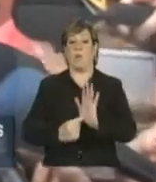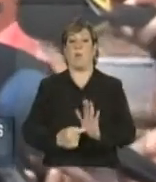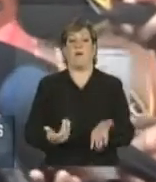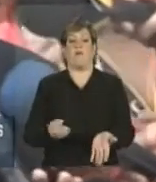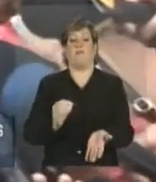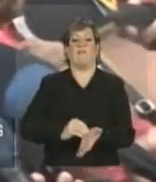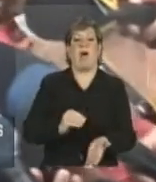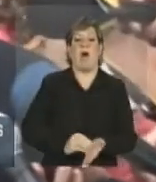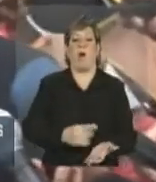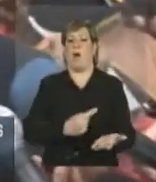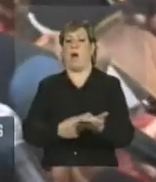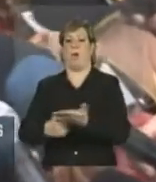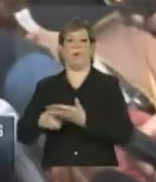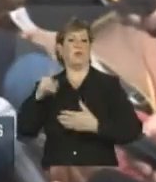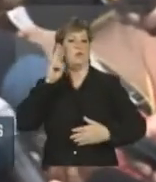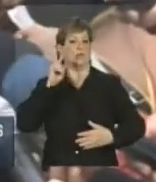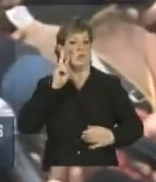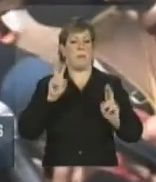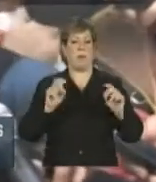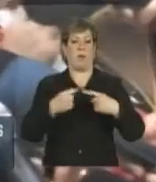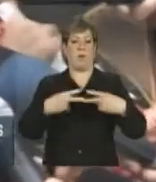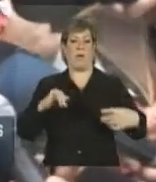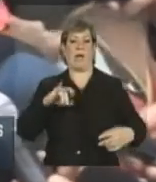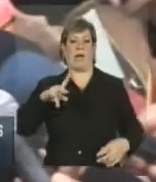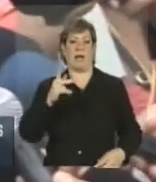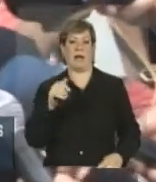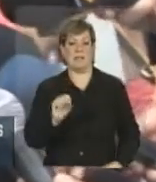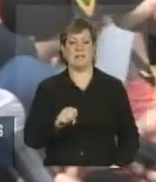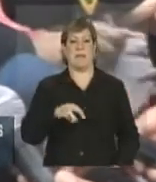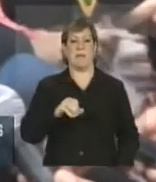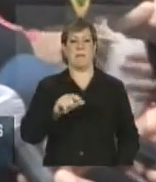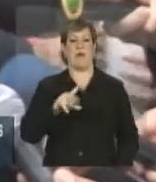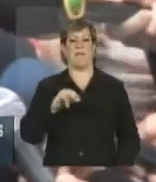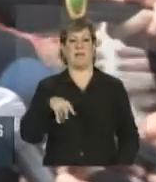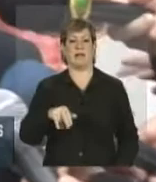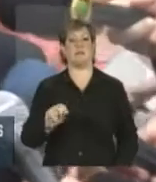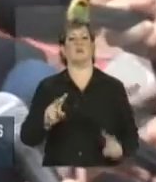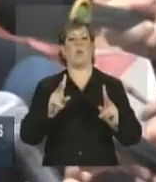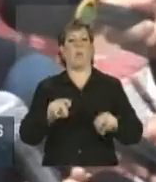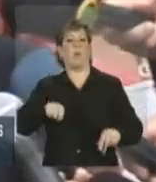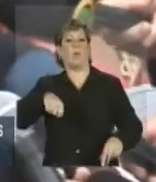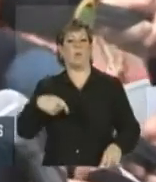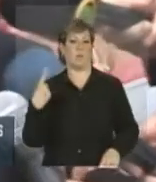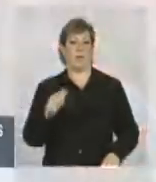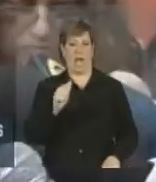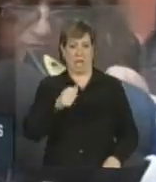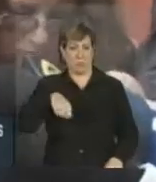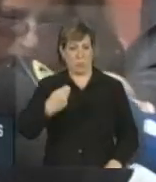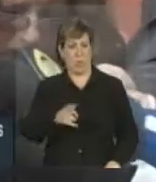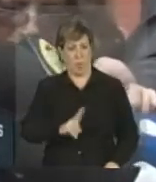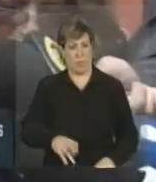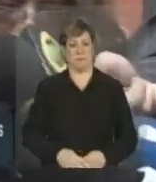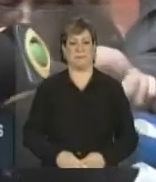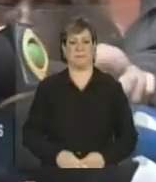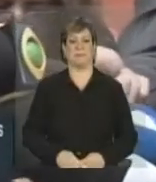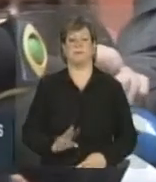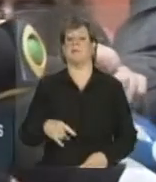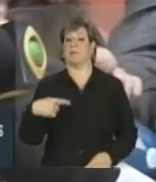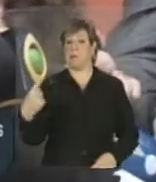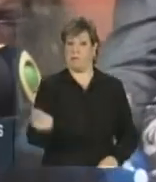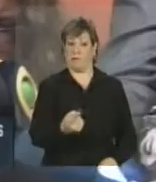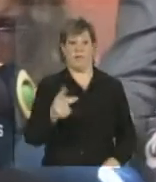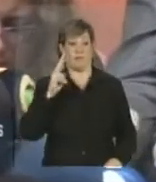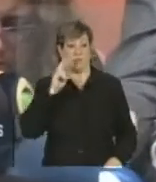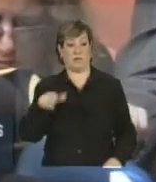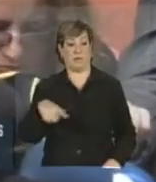acordo em torno de questões como as Ilhas Malvinas, como são chamadas pela Argentina. Os senhores terão visto que,